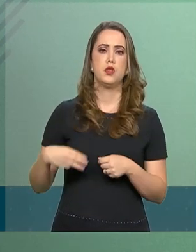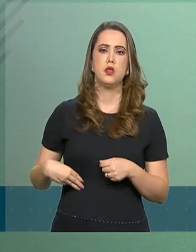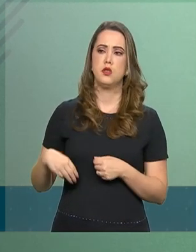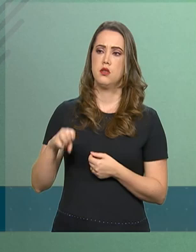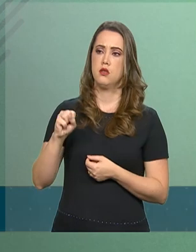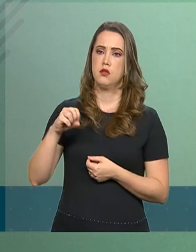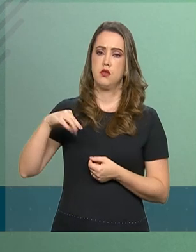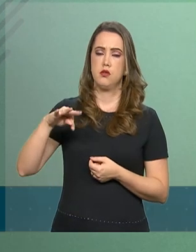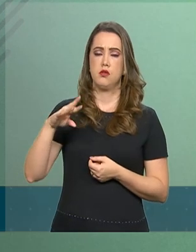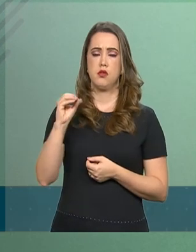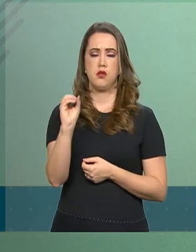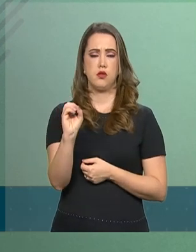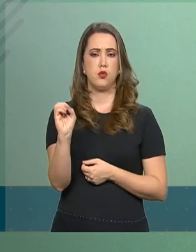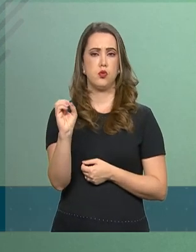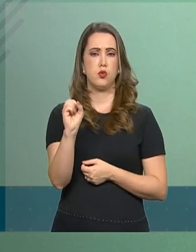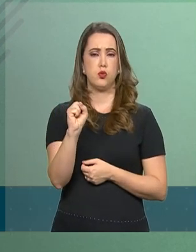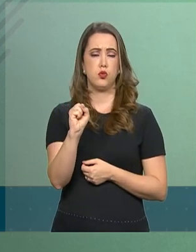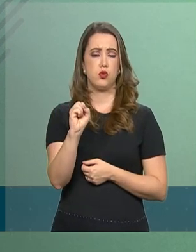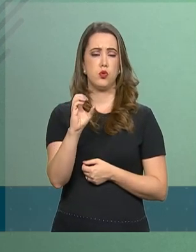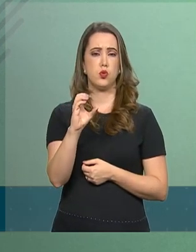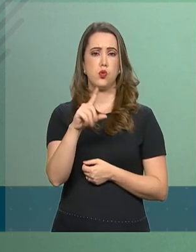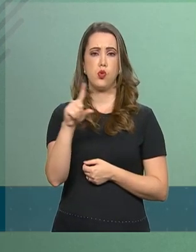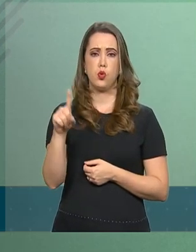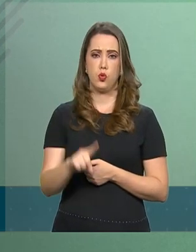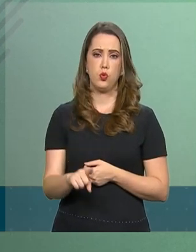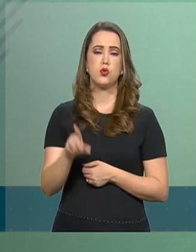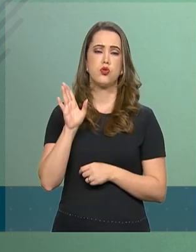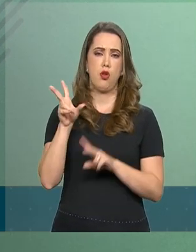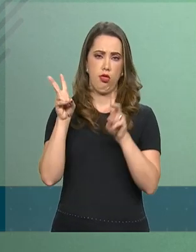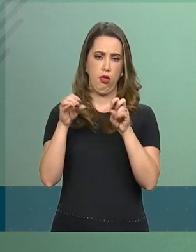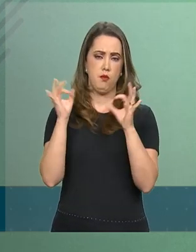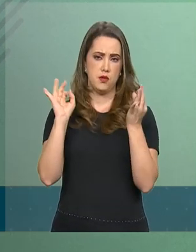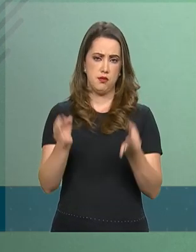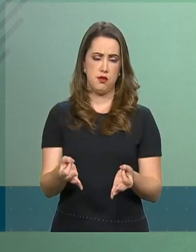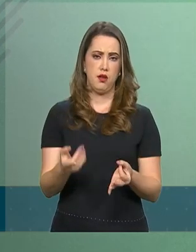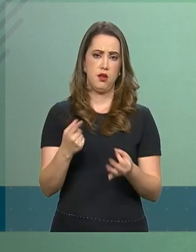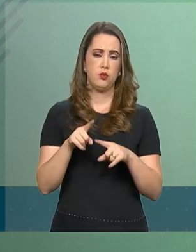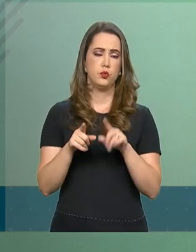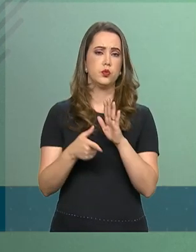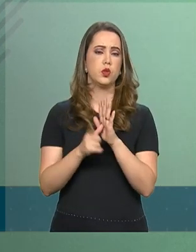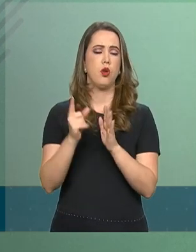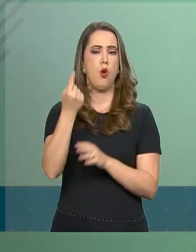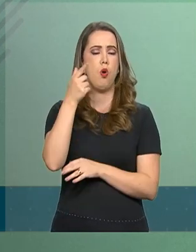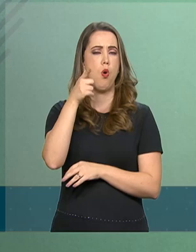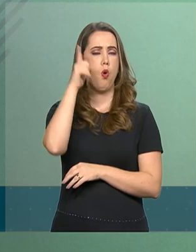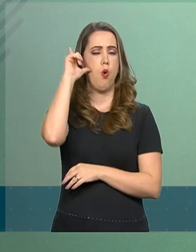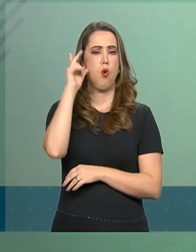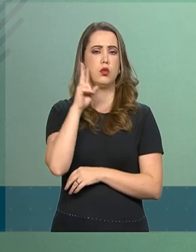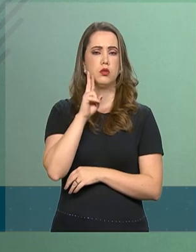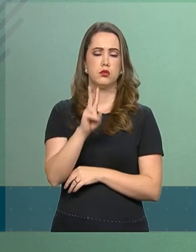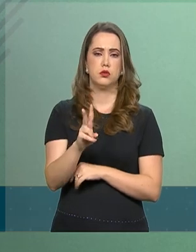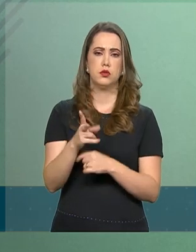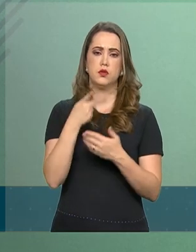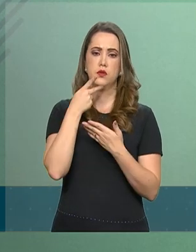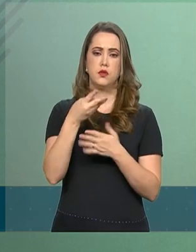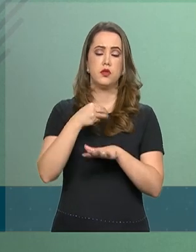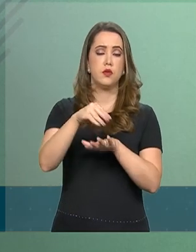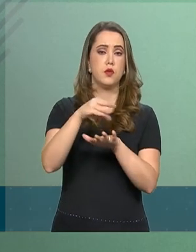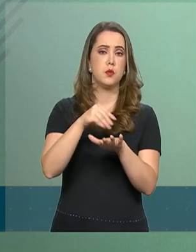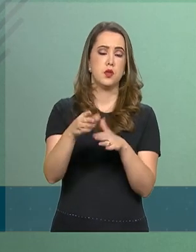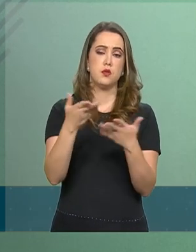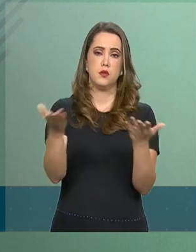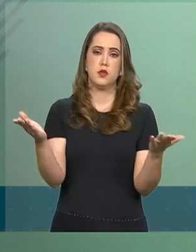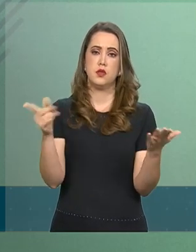presidente como eu já em nota complementar ontem é considerado elevado a vocês a informação